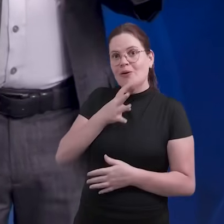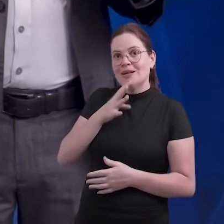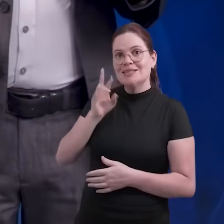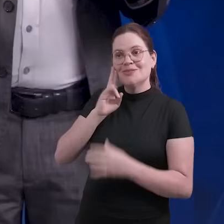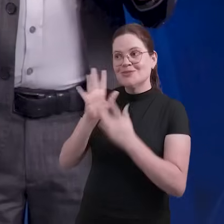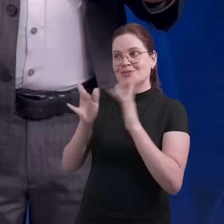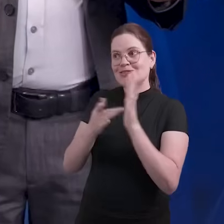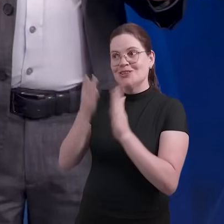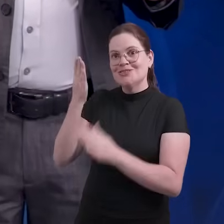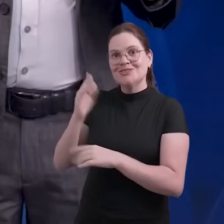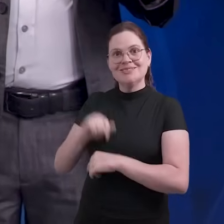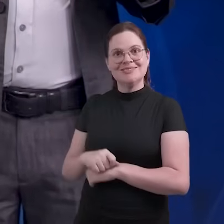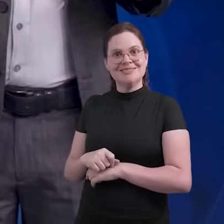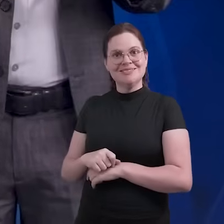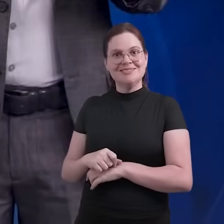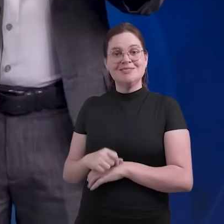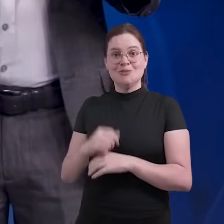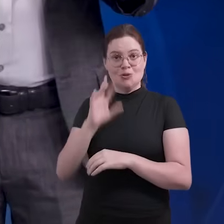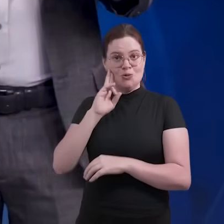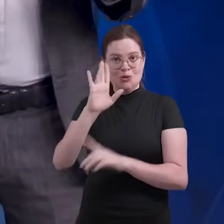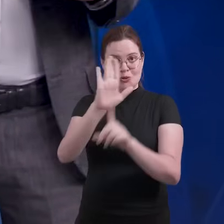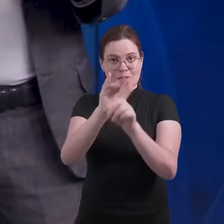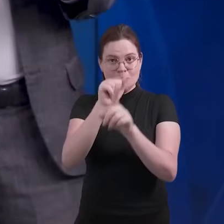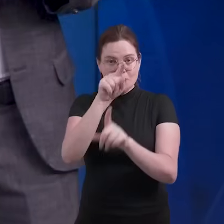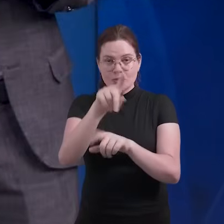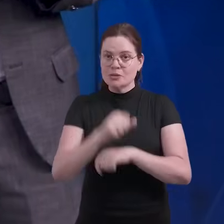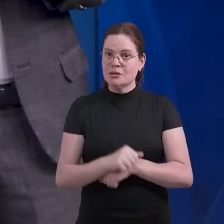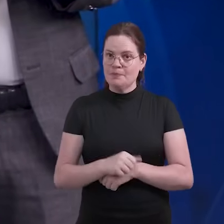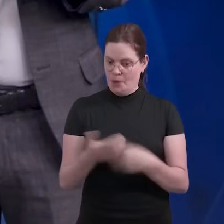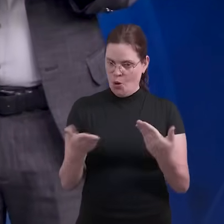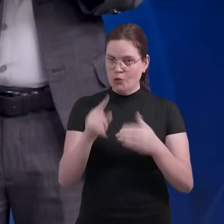ser hoje o seu encontro com Jesus através dessa palavra.